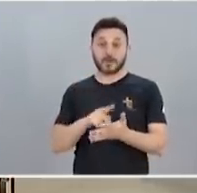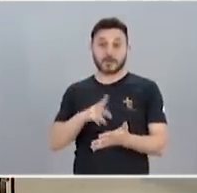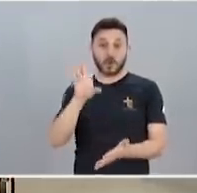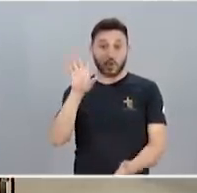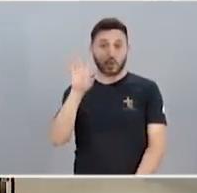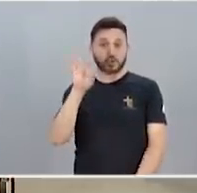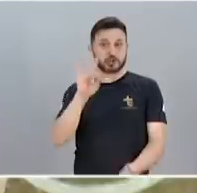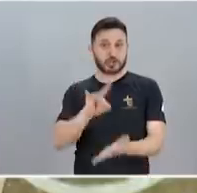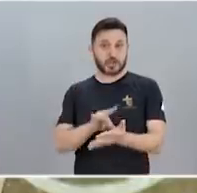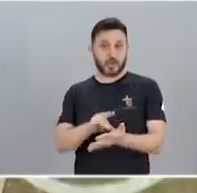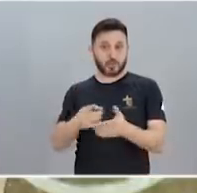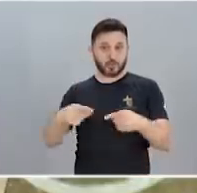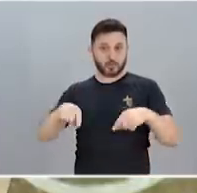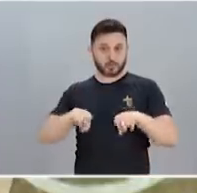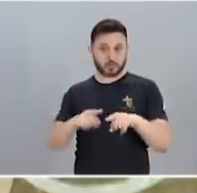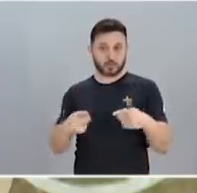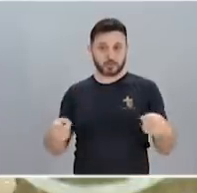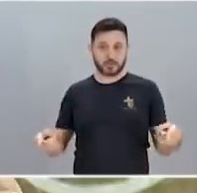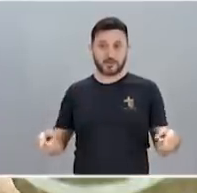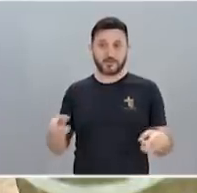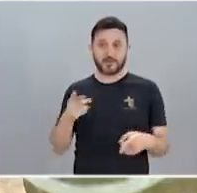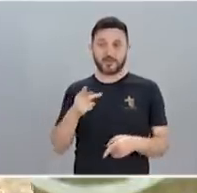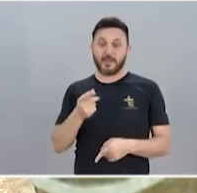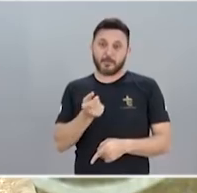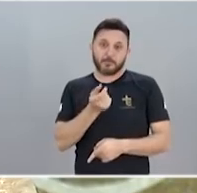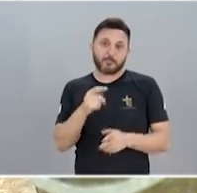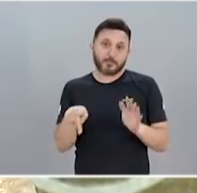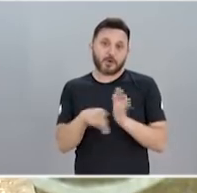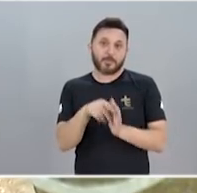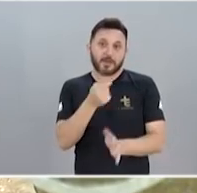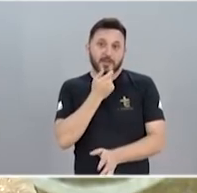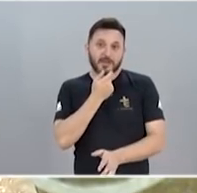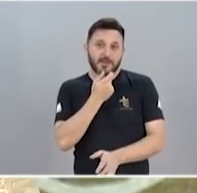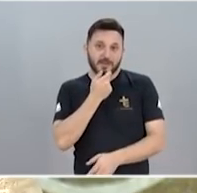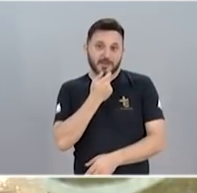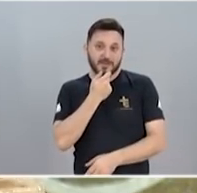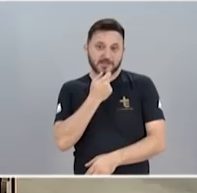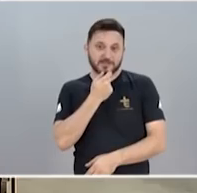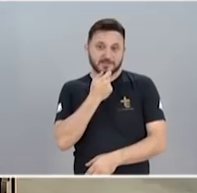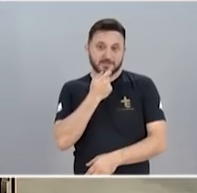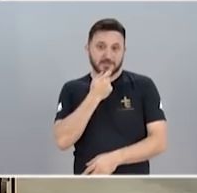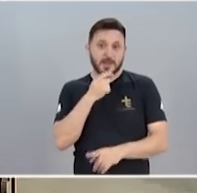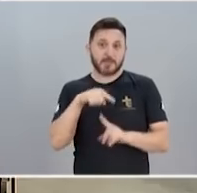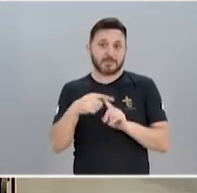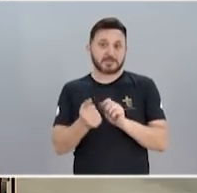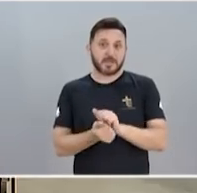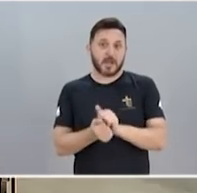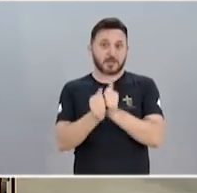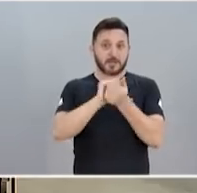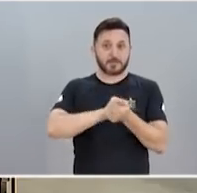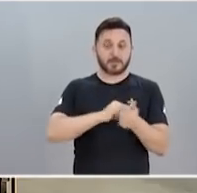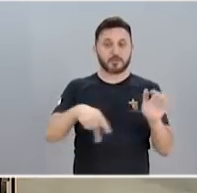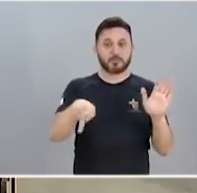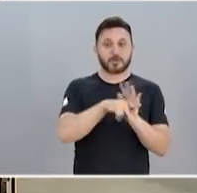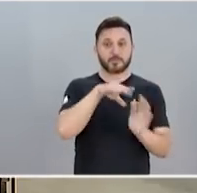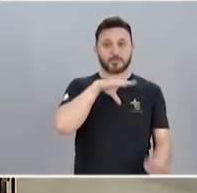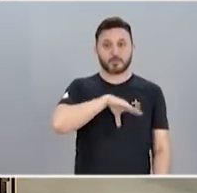dela é em inglês e ela foi adaptada pelo português.